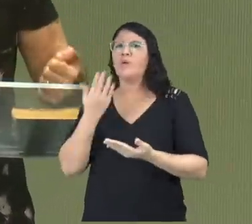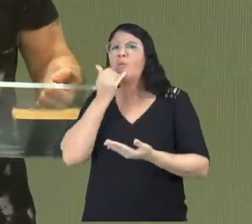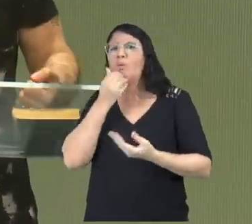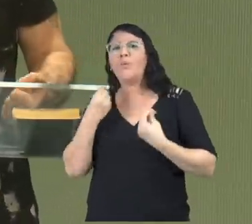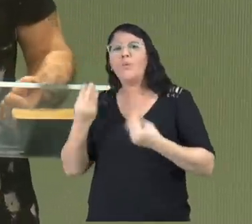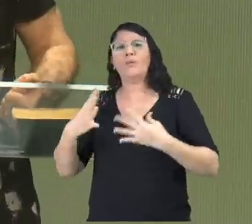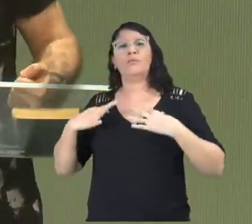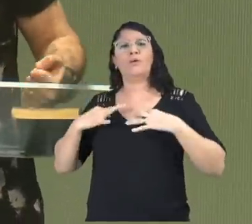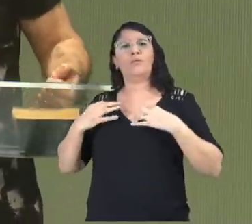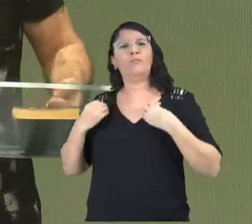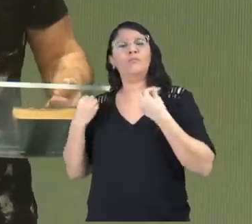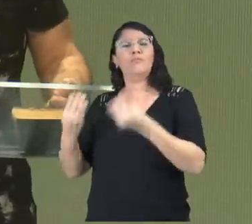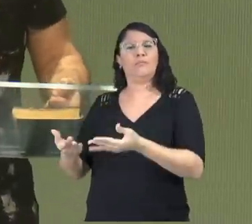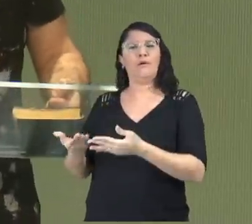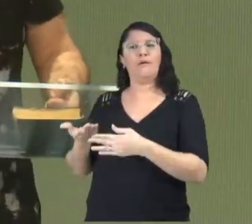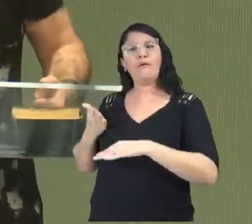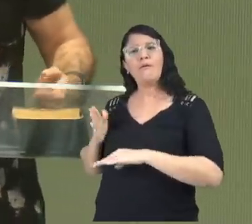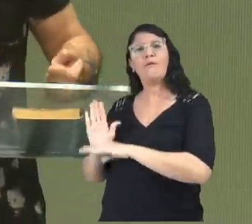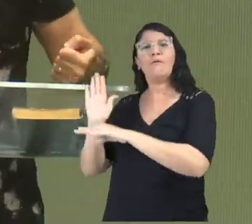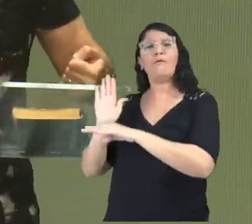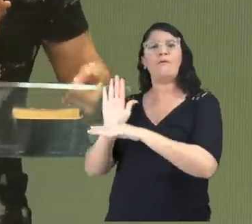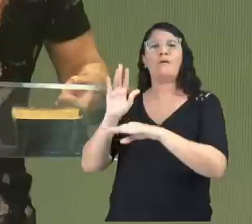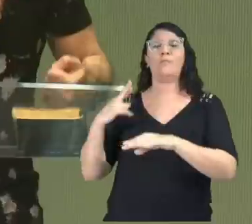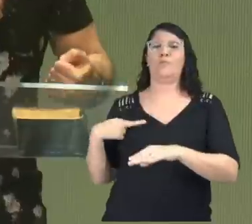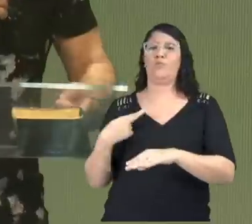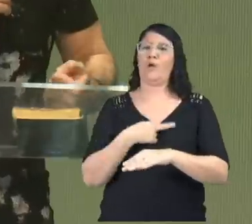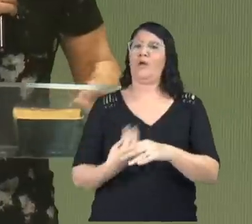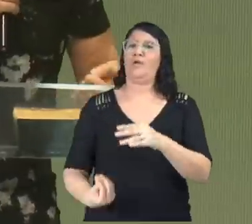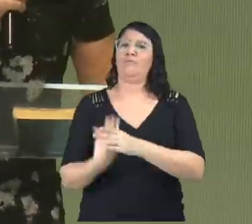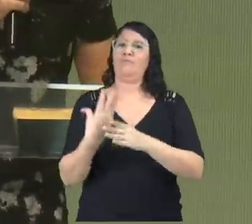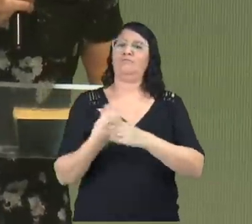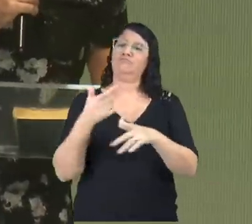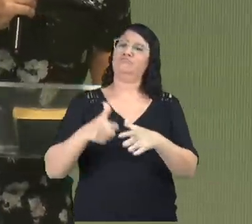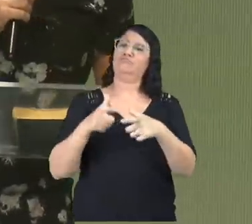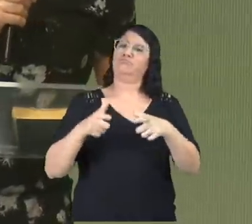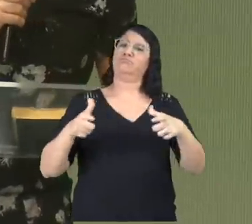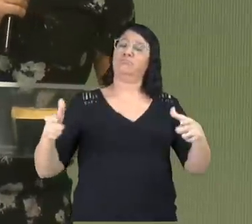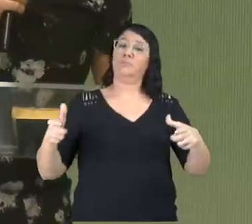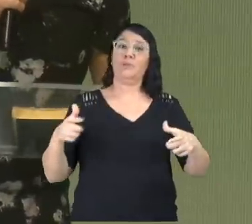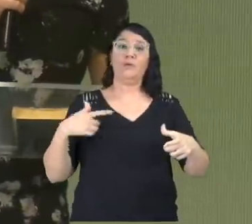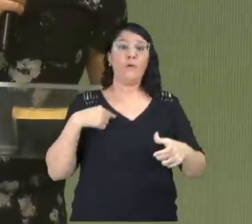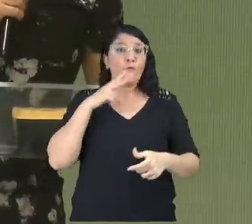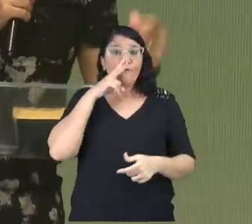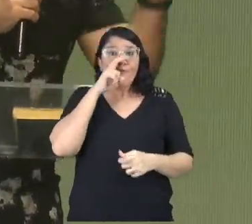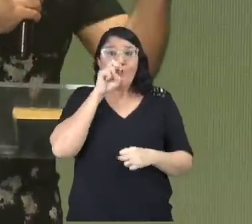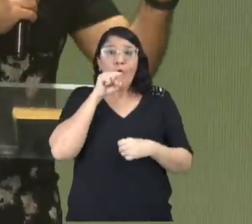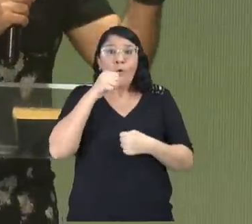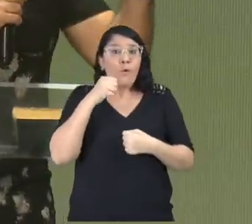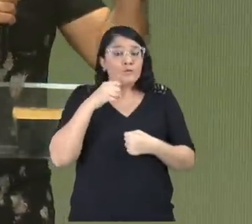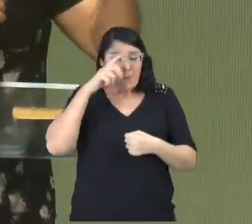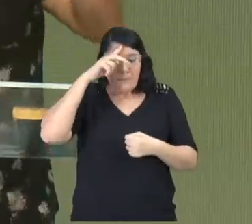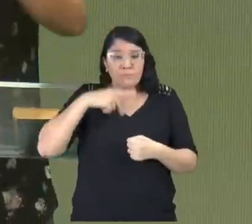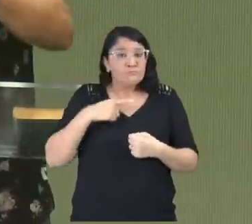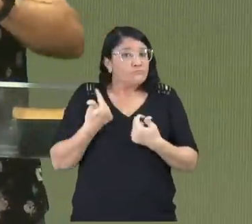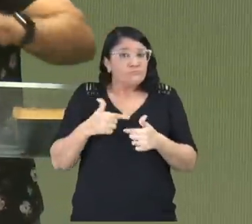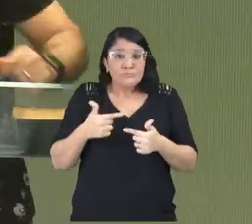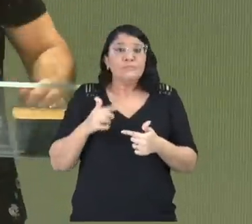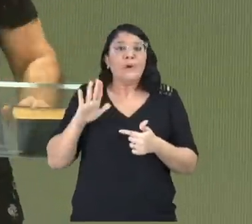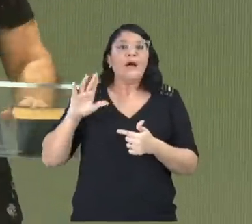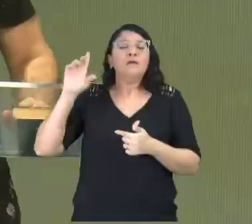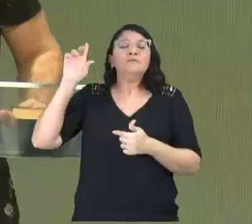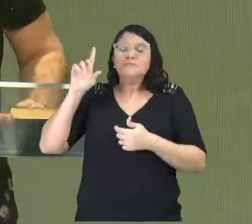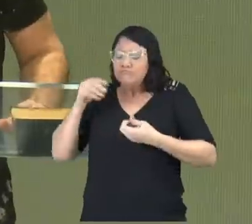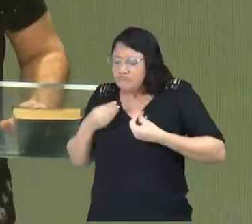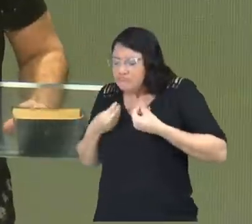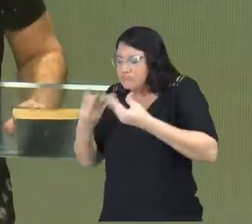diz, como eles contribuíram, como podiam e além das suas próprias forças, para ajudar os irmãos em